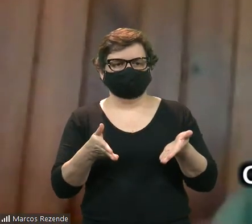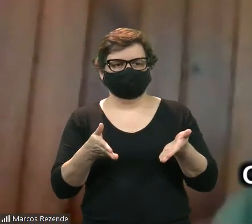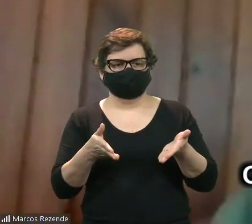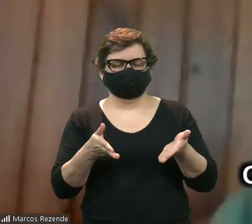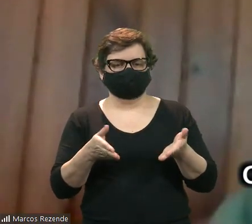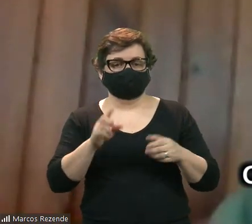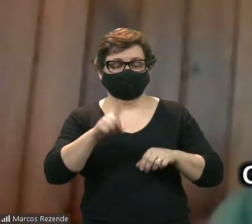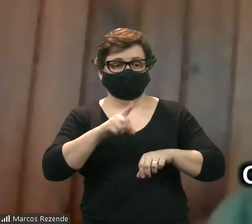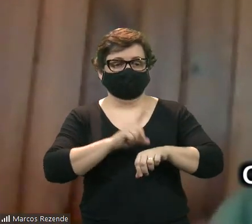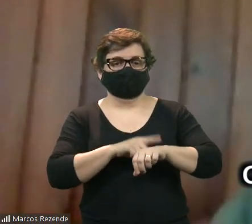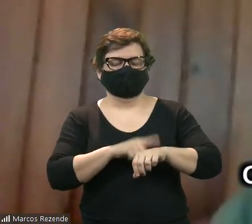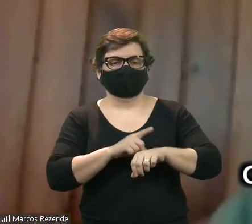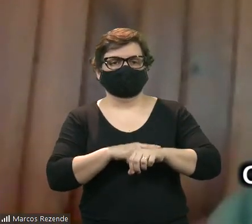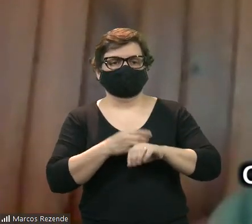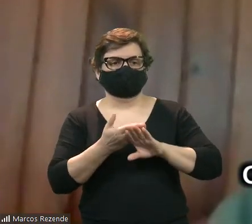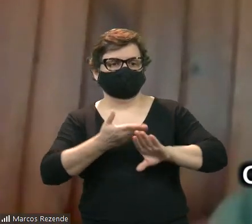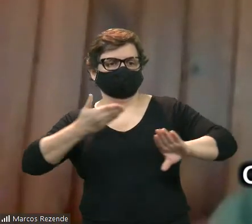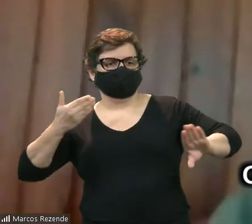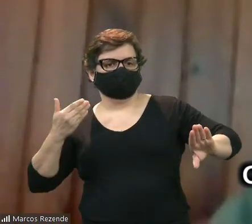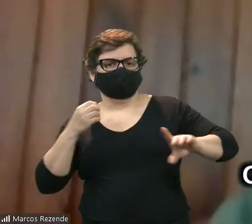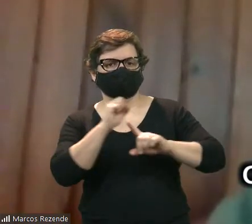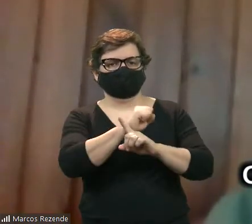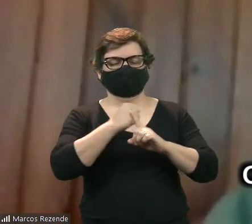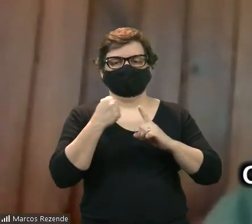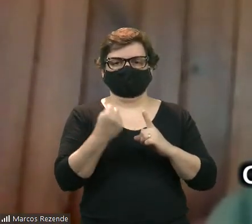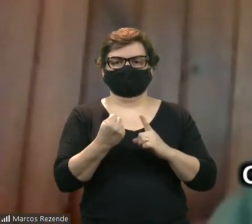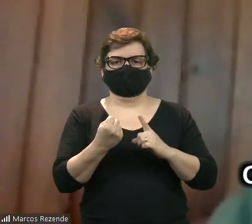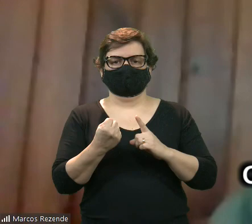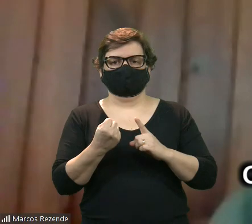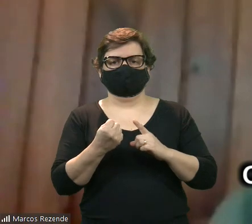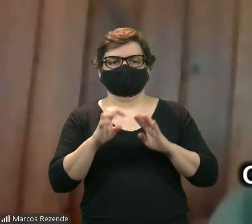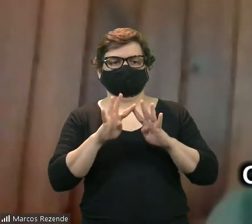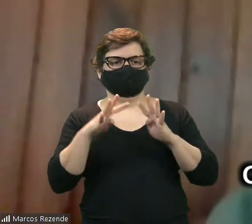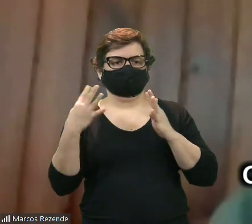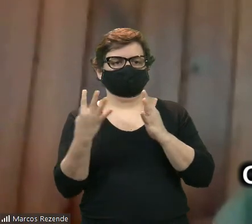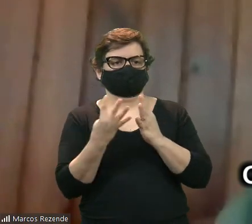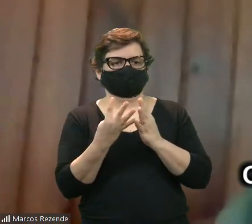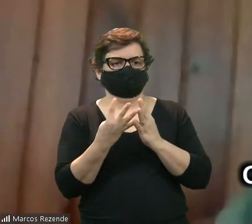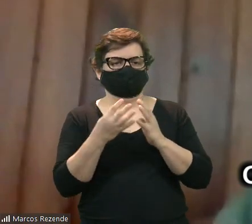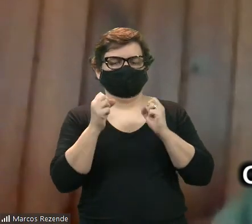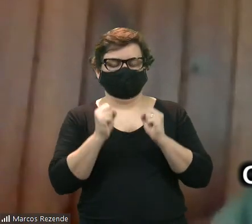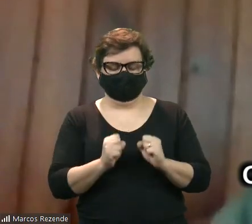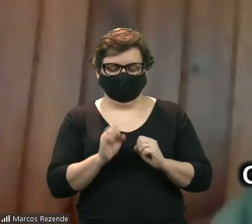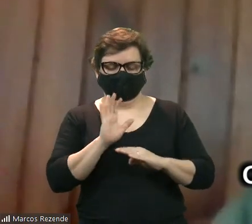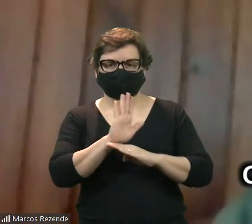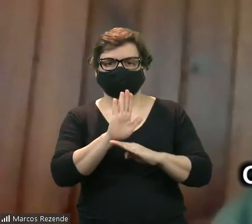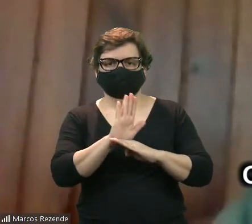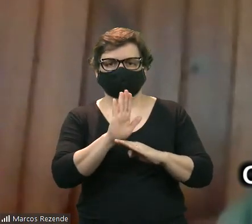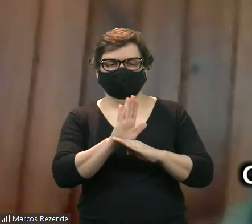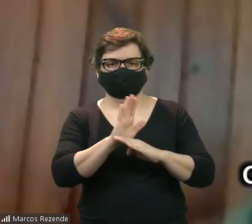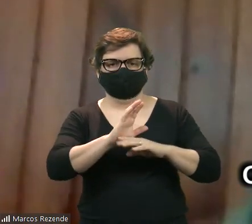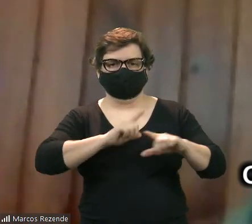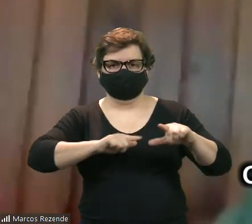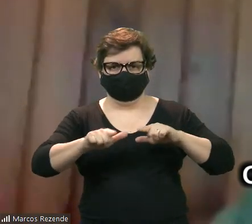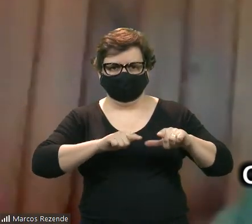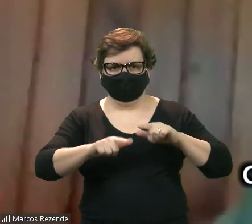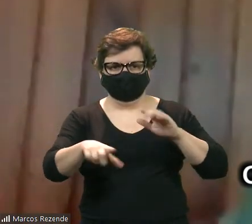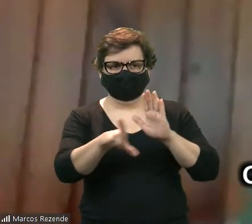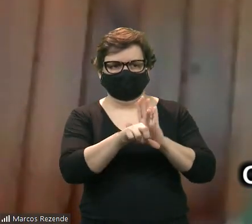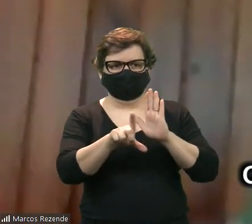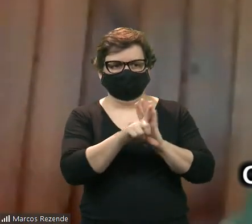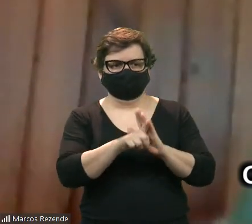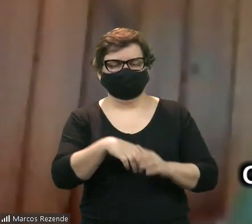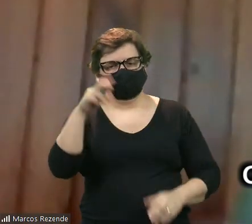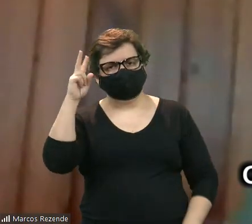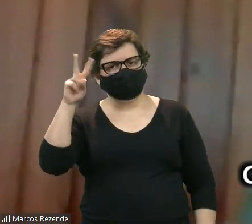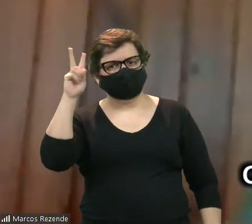de isolamento social, de quarentena, pôde dar suporte aos trabalhos legislativos.